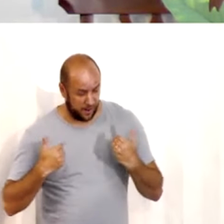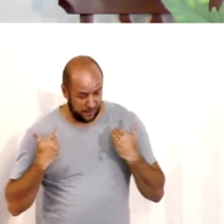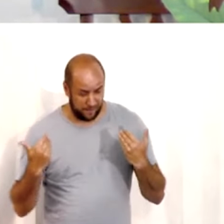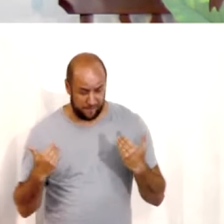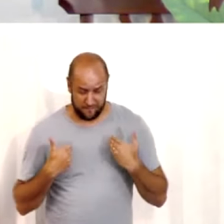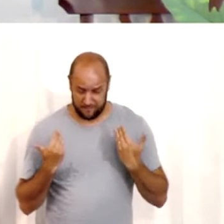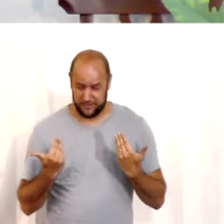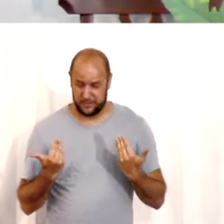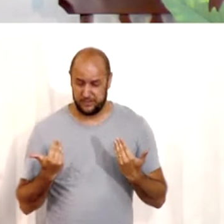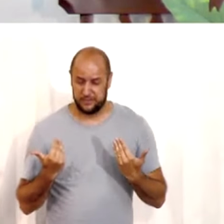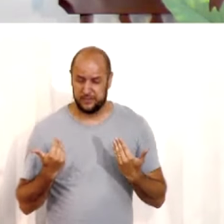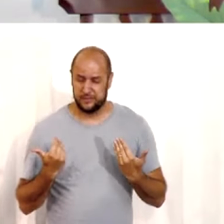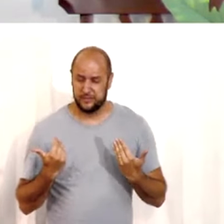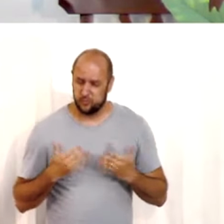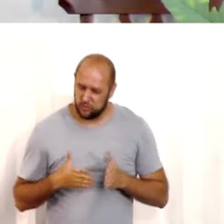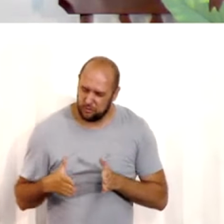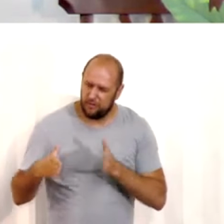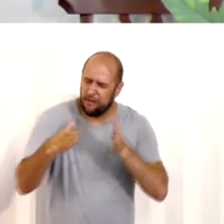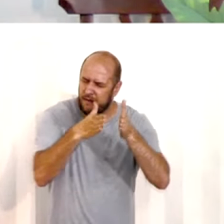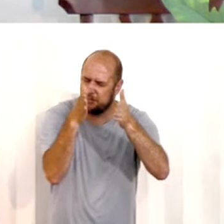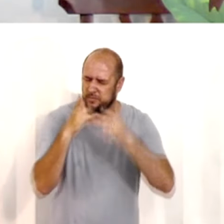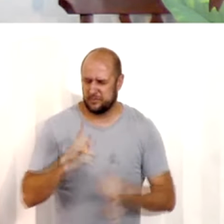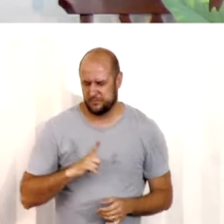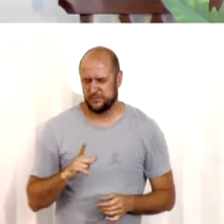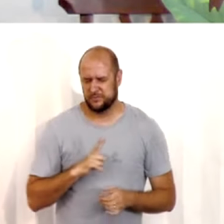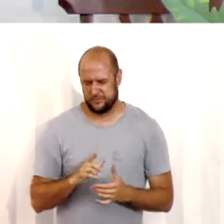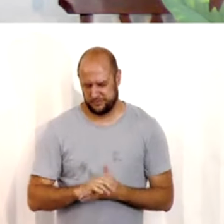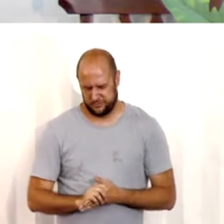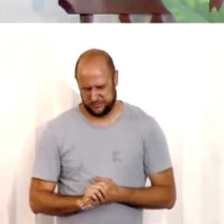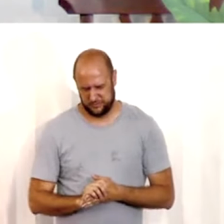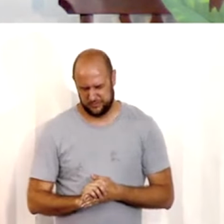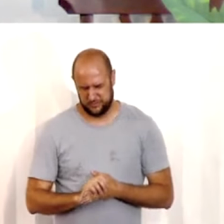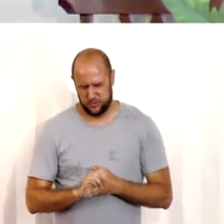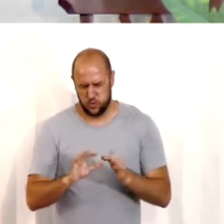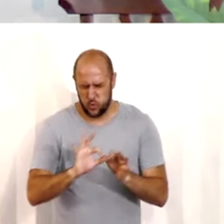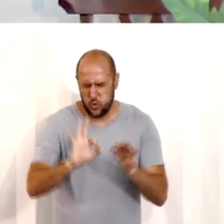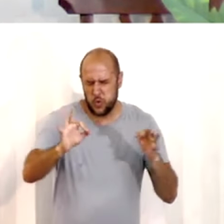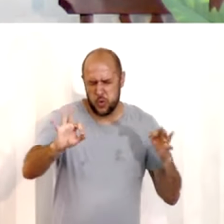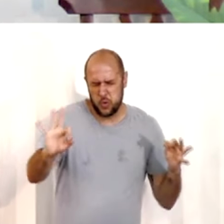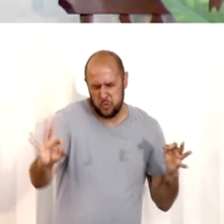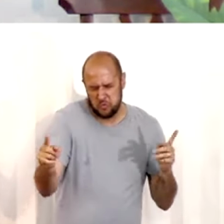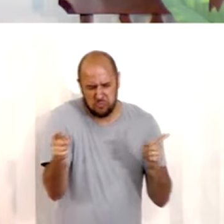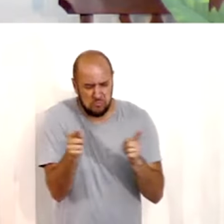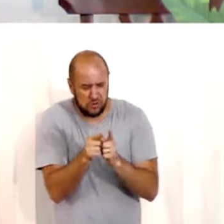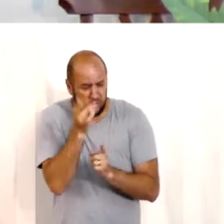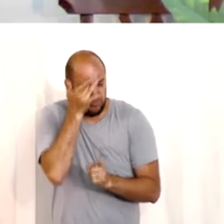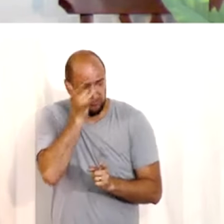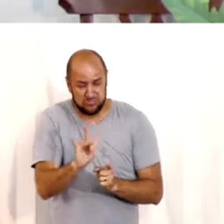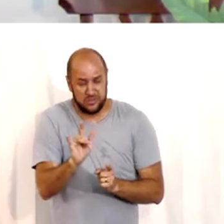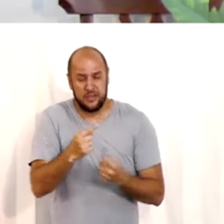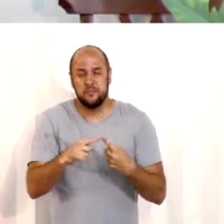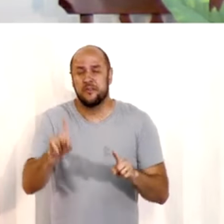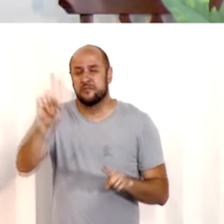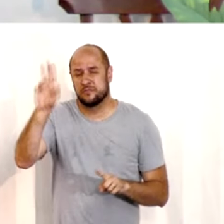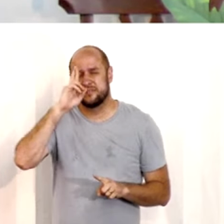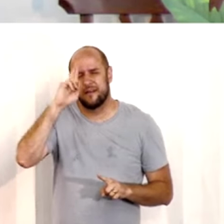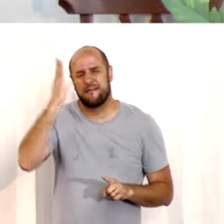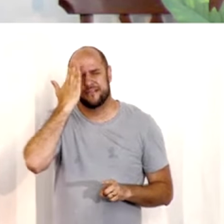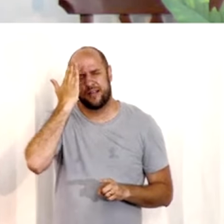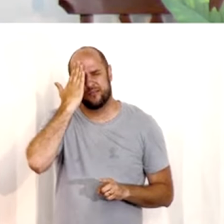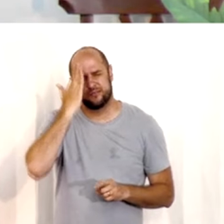numa jornada, que não importa se é curta ou longa, mas é a jornada do Senhor para nós. Dá-nos condição